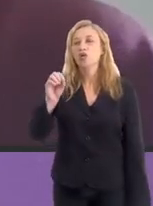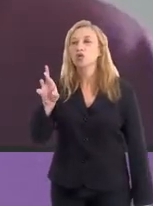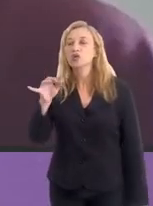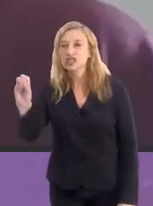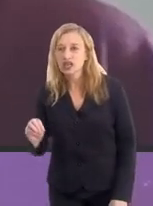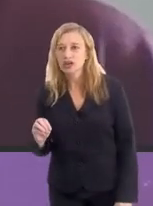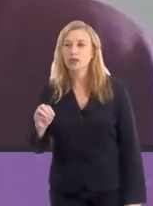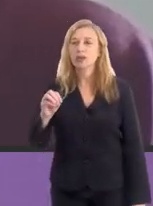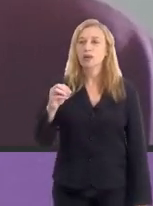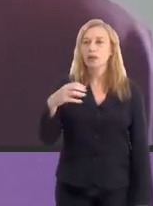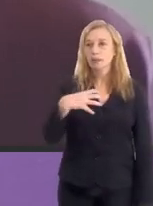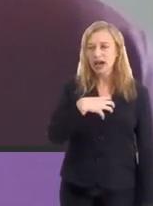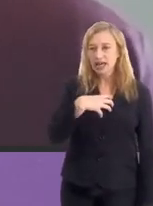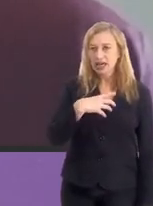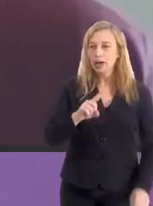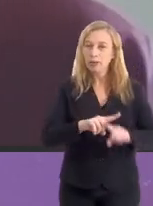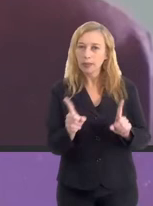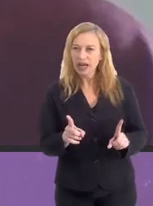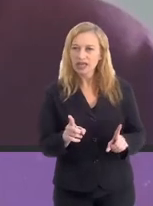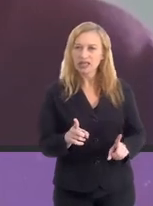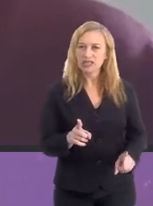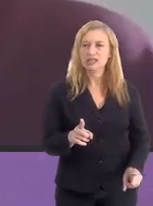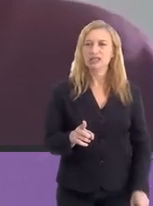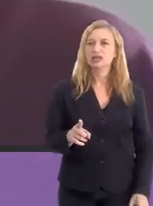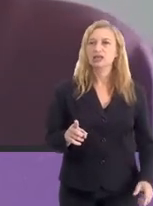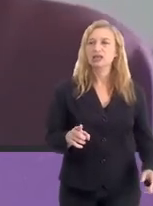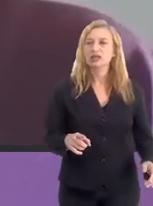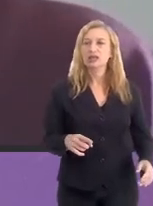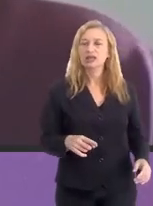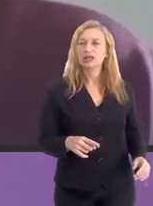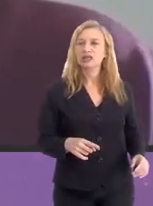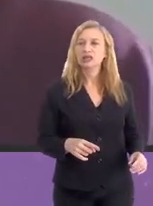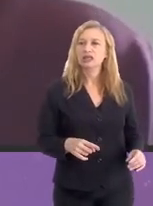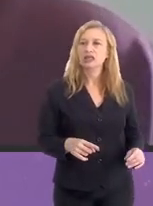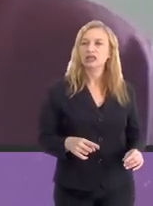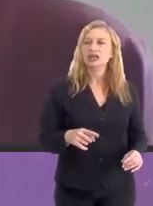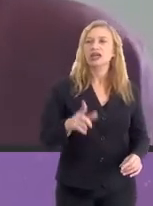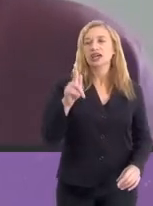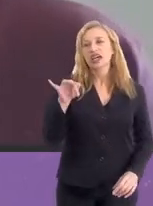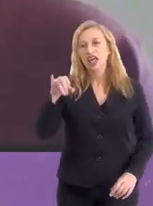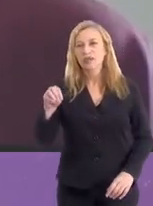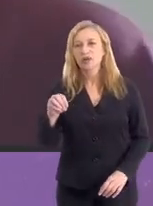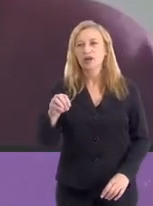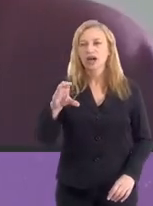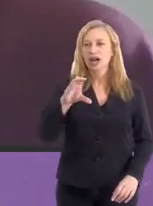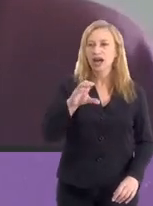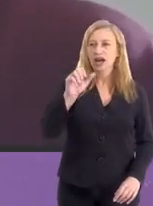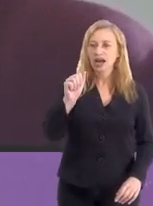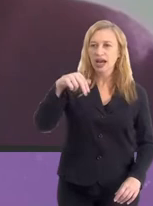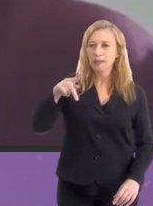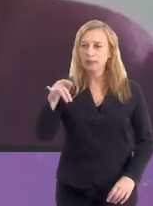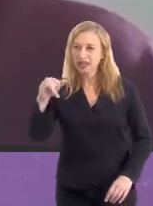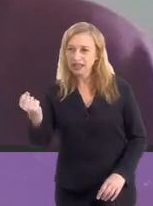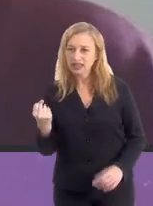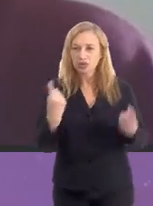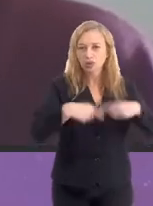vai a Fonte Nova pegar o Bahia ou vai para Pituaçu mas o mando de campo é do Bahia e o Grêmio vai a Campinas no Moisés